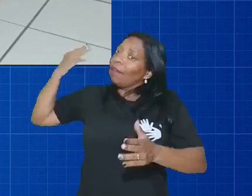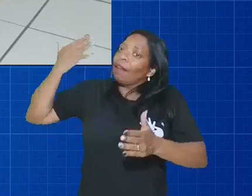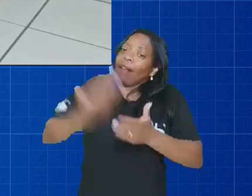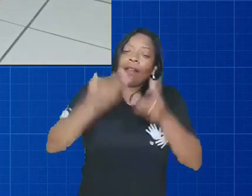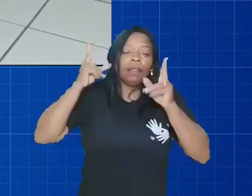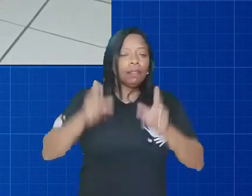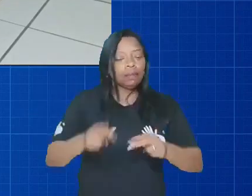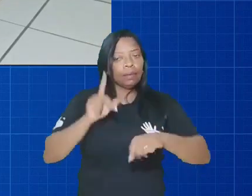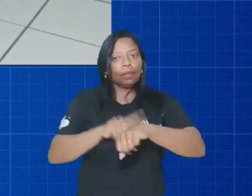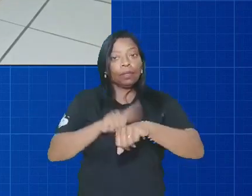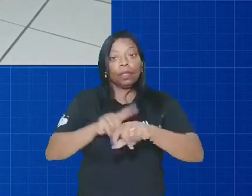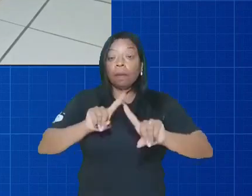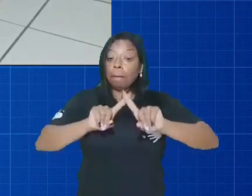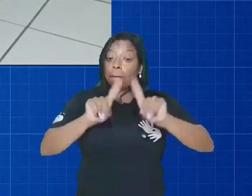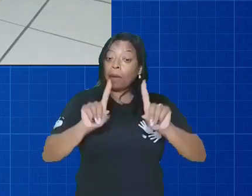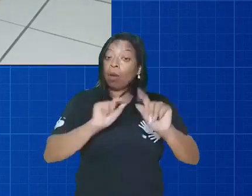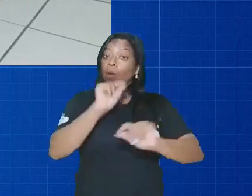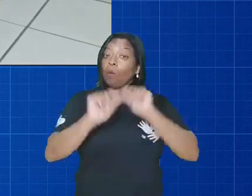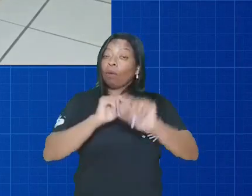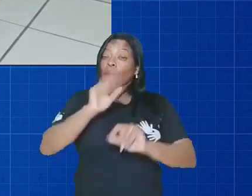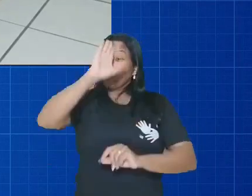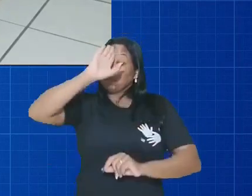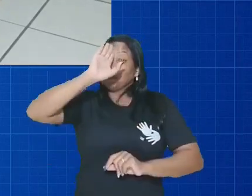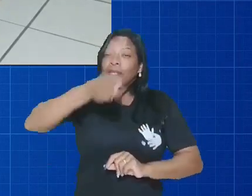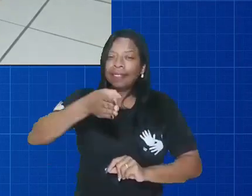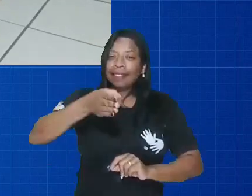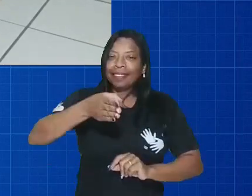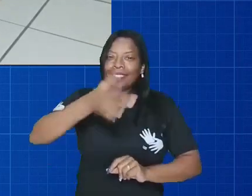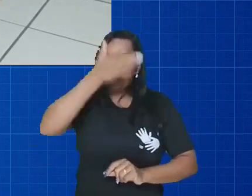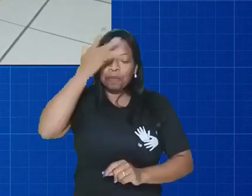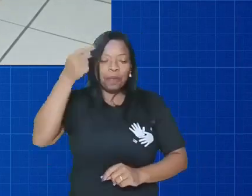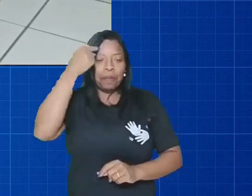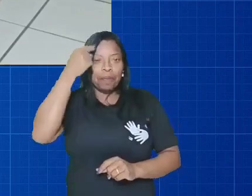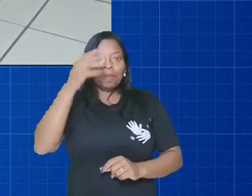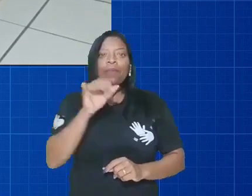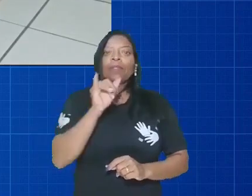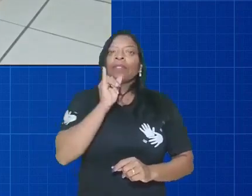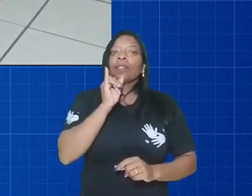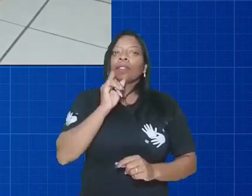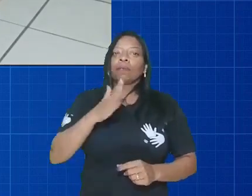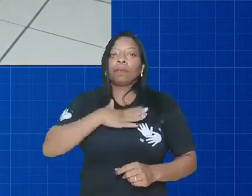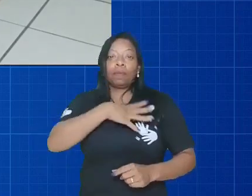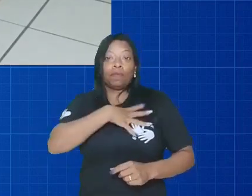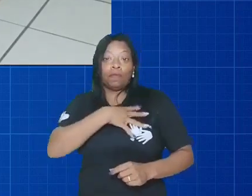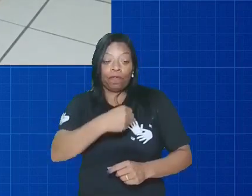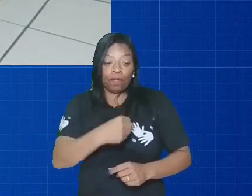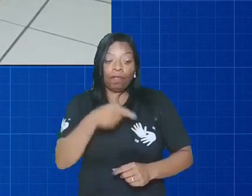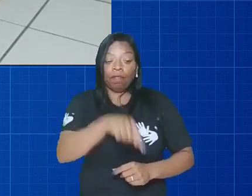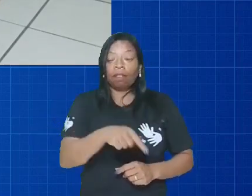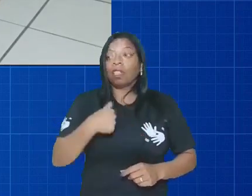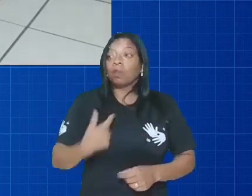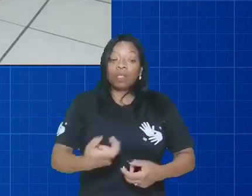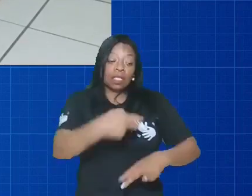mudaram muito. Então a questão eu deixo meu filho na frente de uma tela e vou lá fazer outras